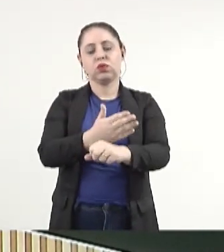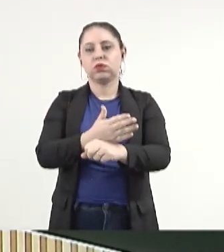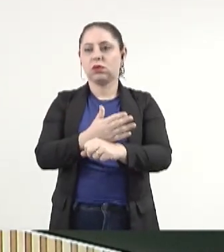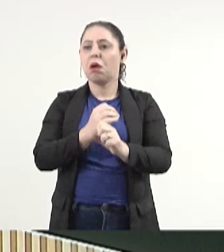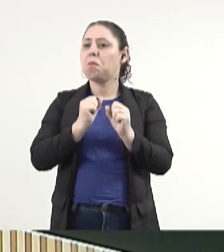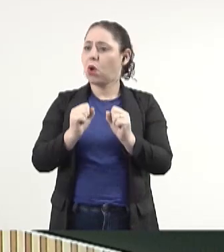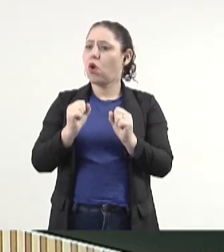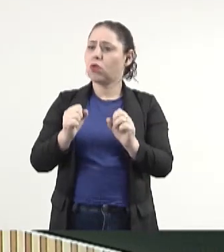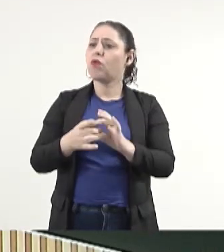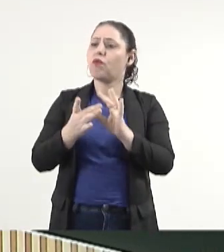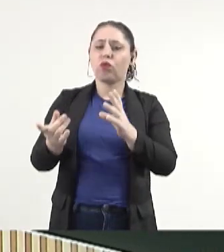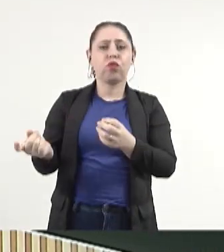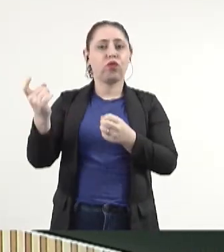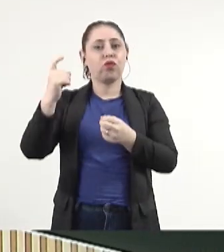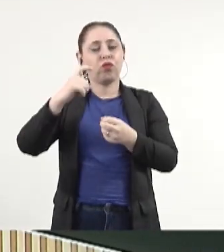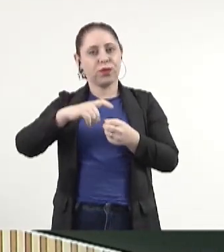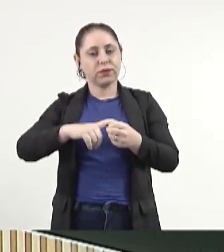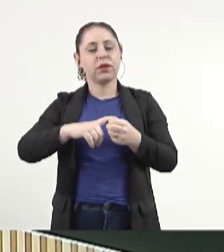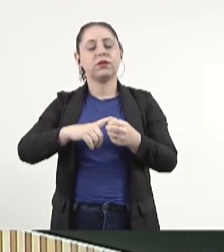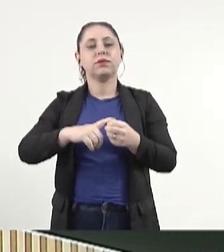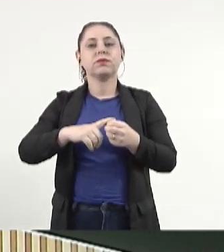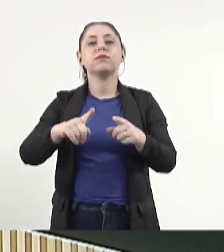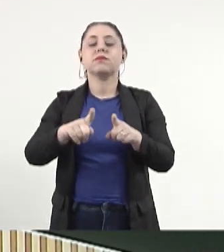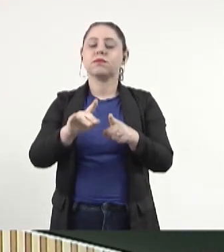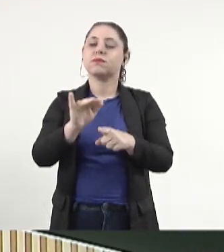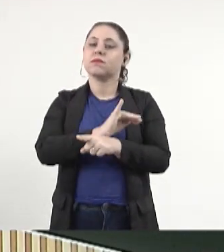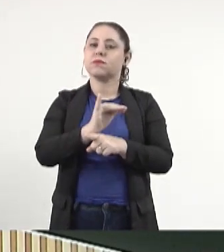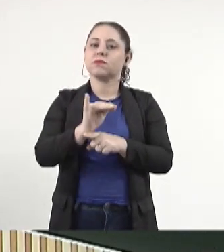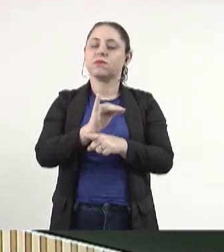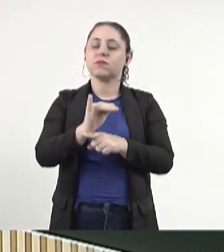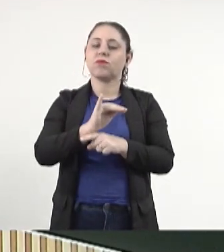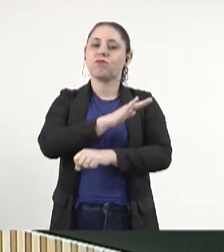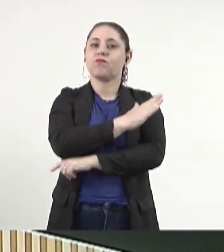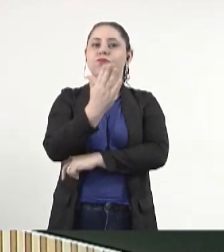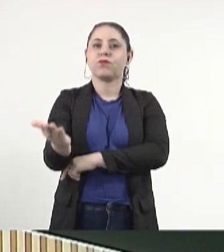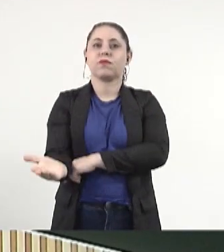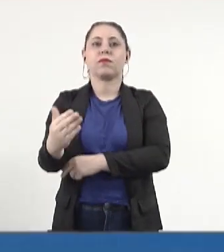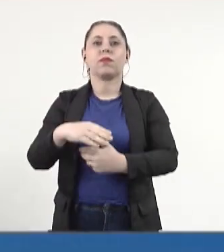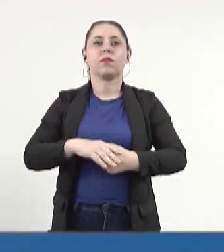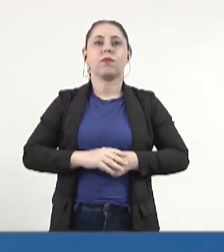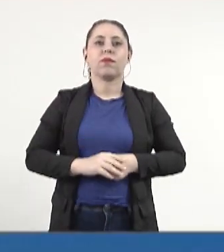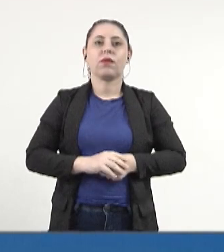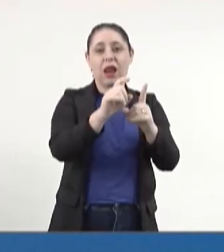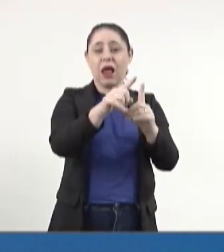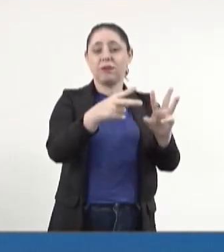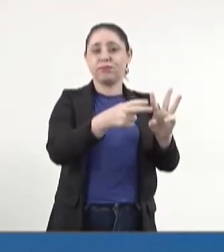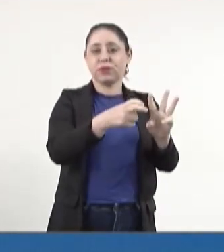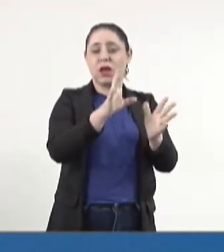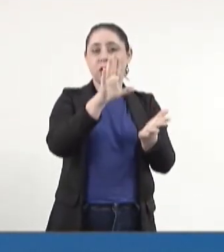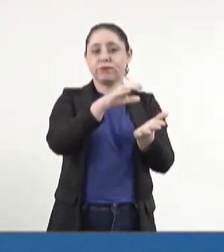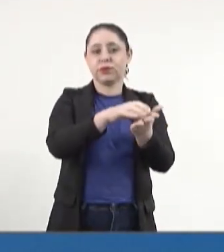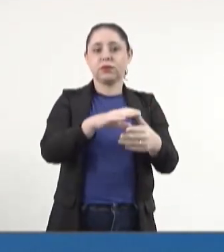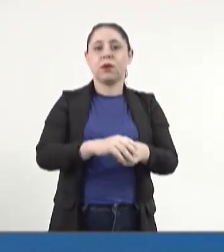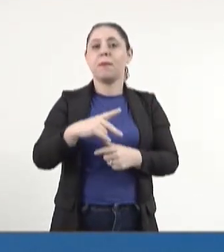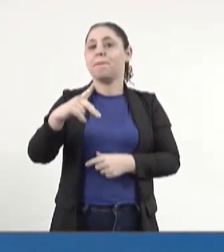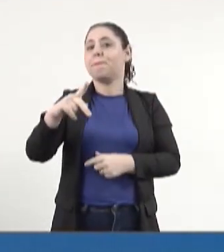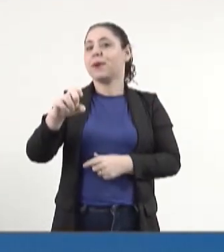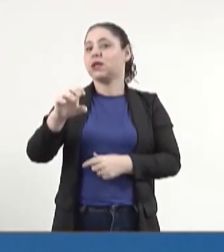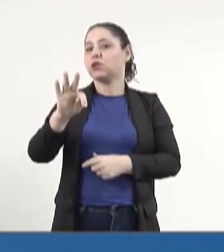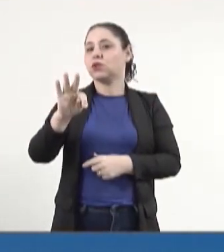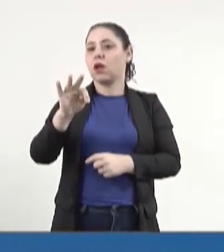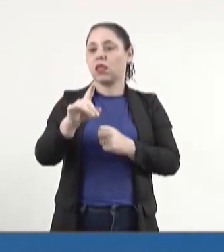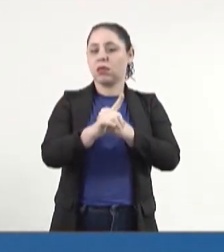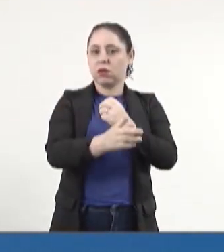uma possível, os estudos para a retomada dessas atividades de contraturno. O PET, que atendia centenas